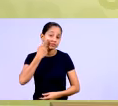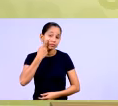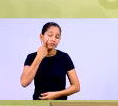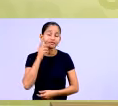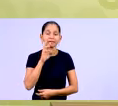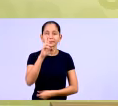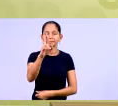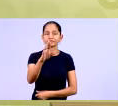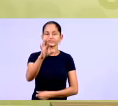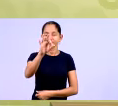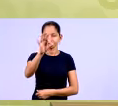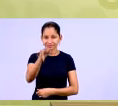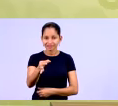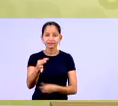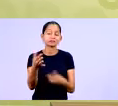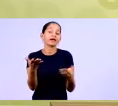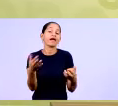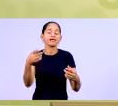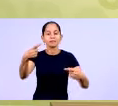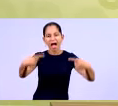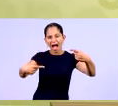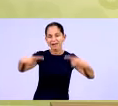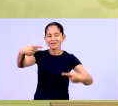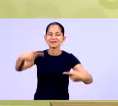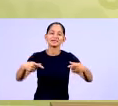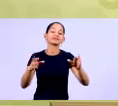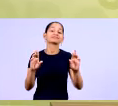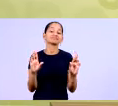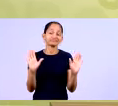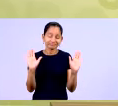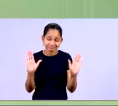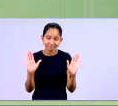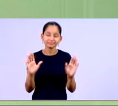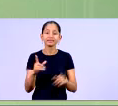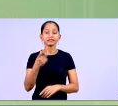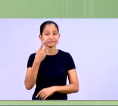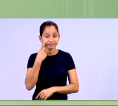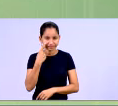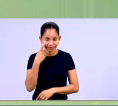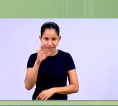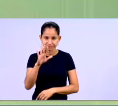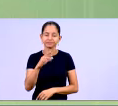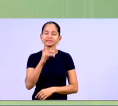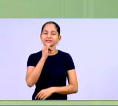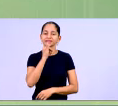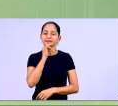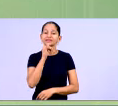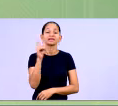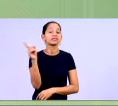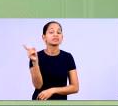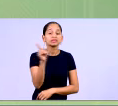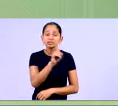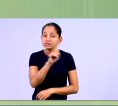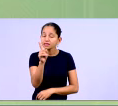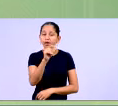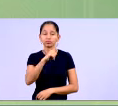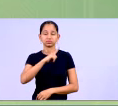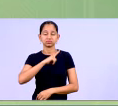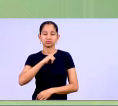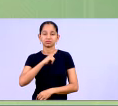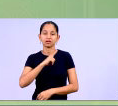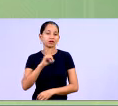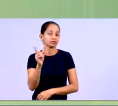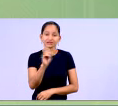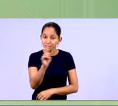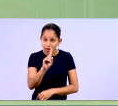aí quem vai estar certo aí nesses grupos. Então, veja, pessoal. Que não apresenta forma de